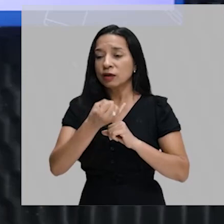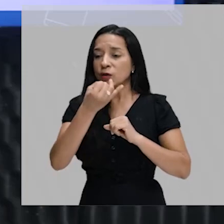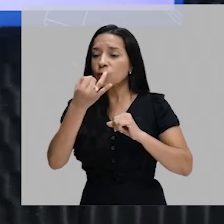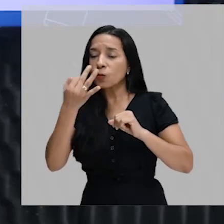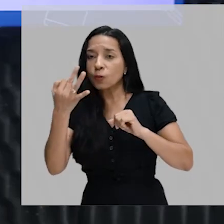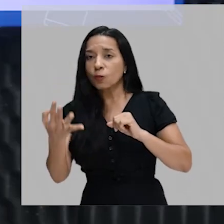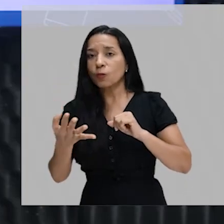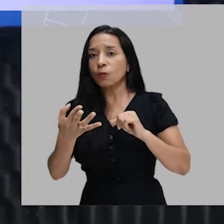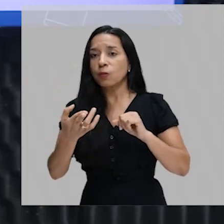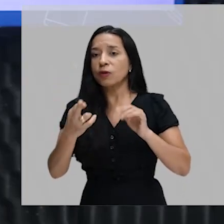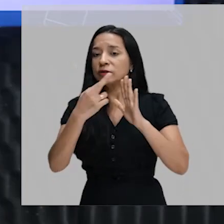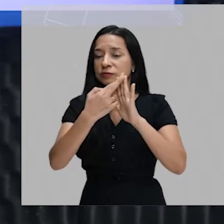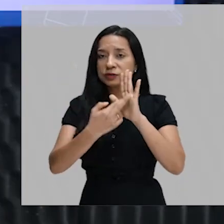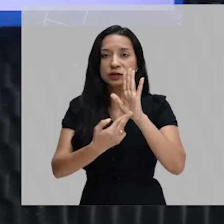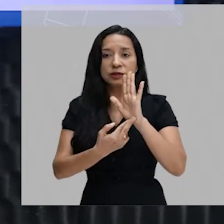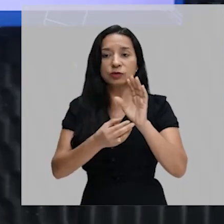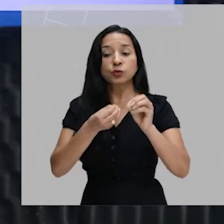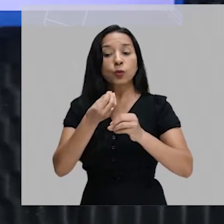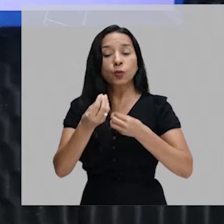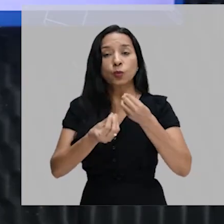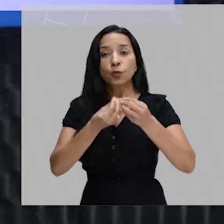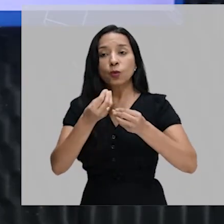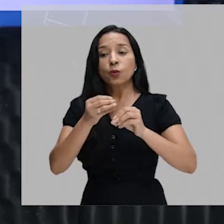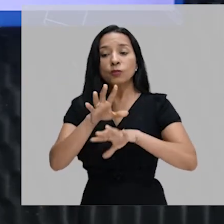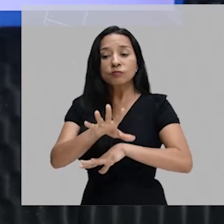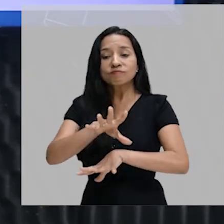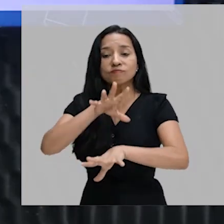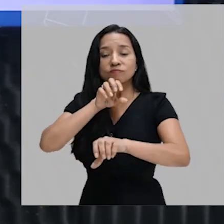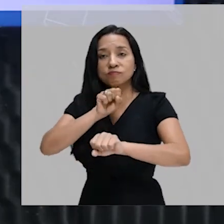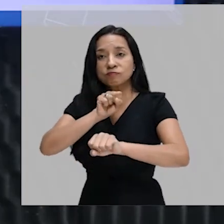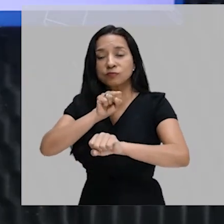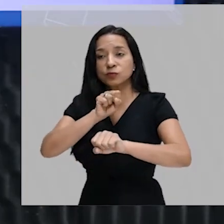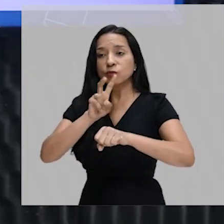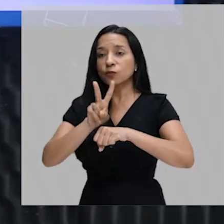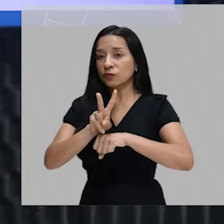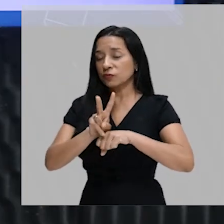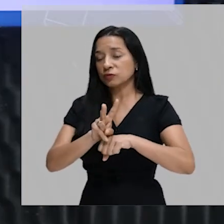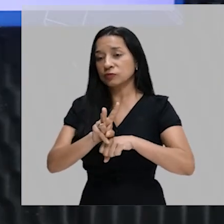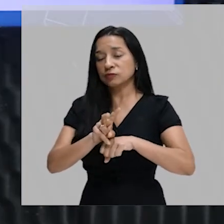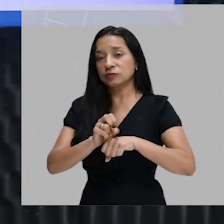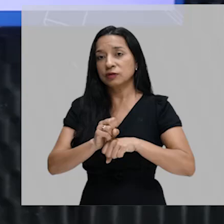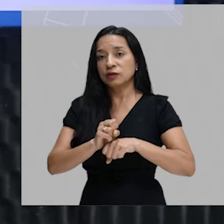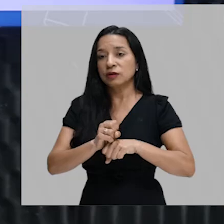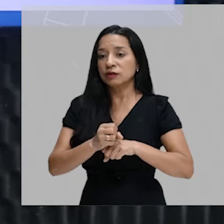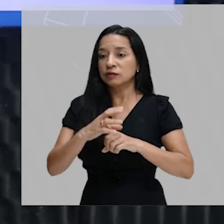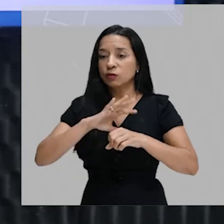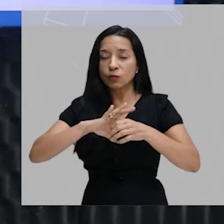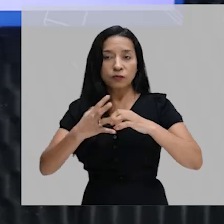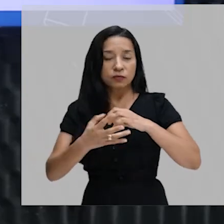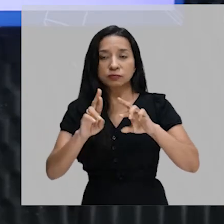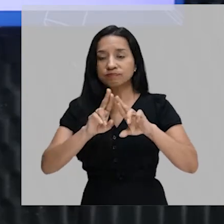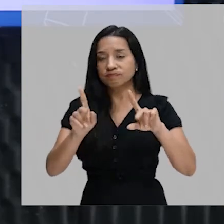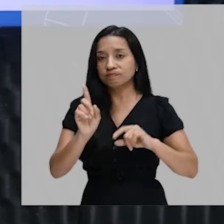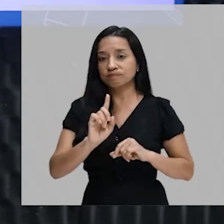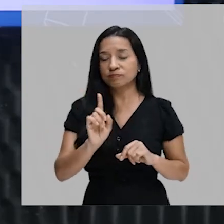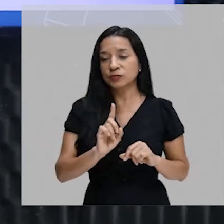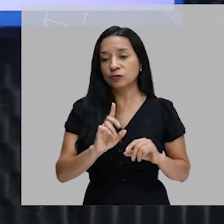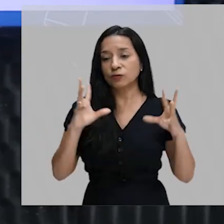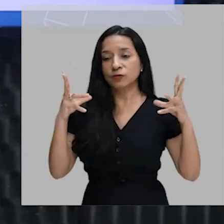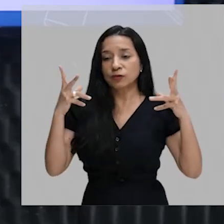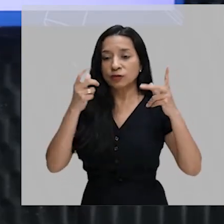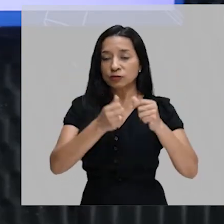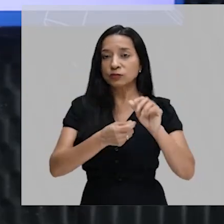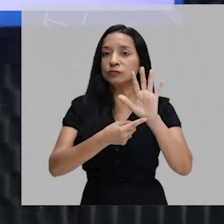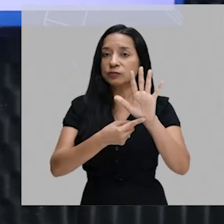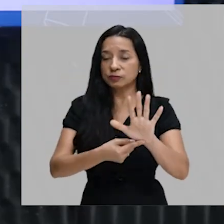é que se transmite um vírus. E o Covid não é diferente. Entenderam? Então, quando eu resumo, eu